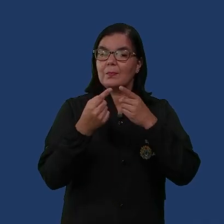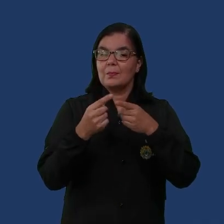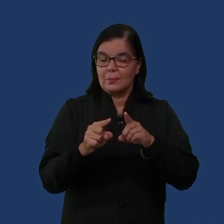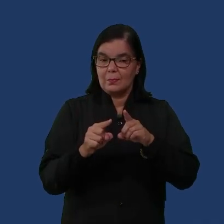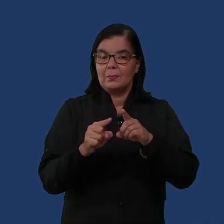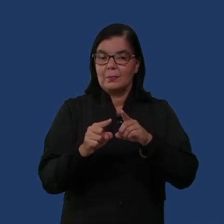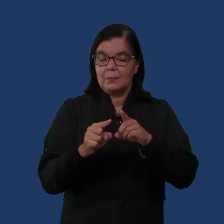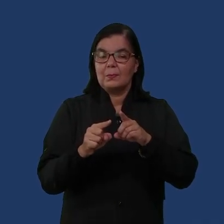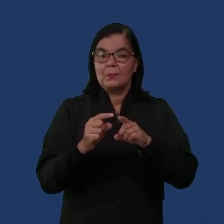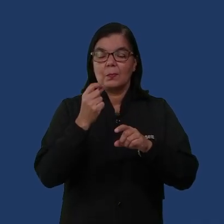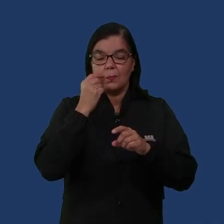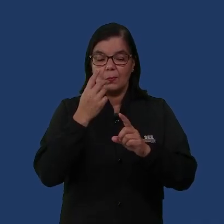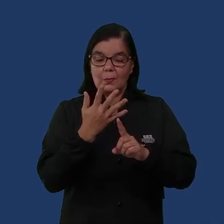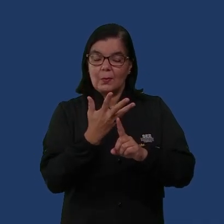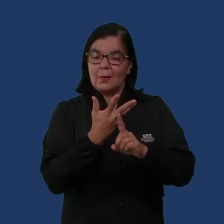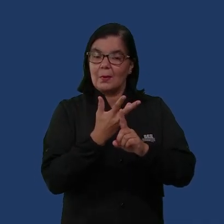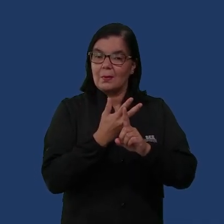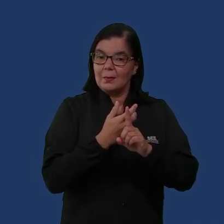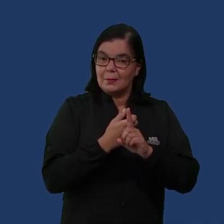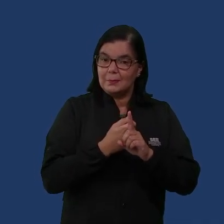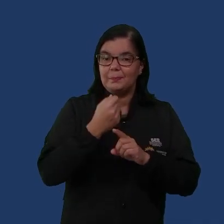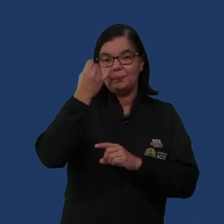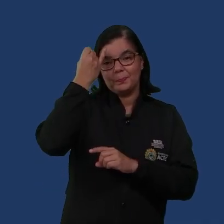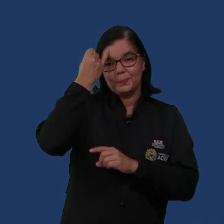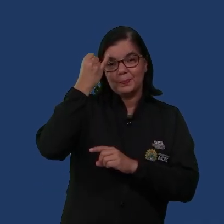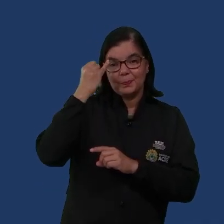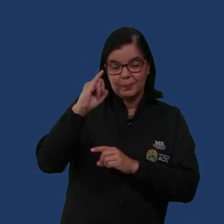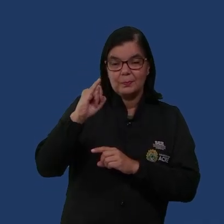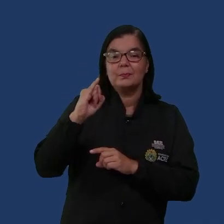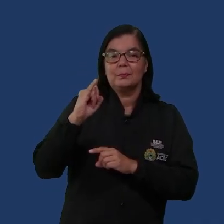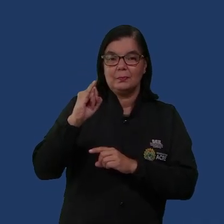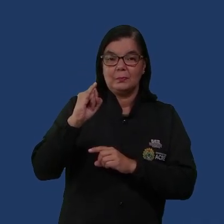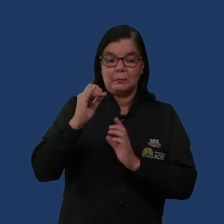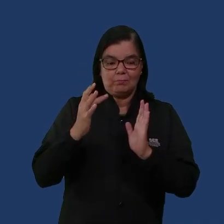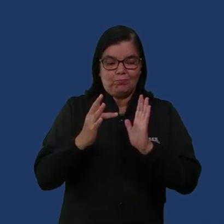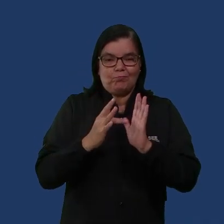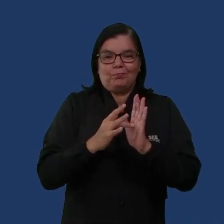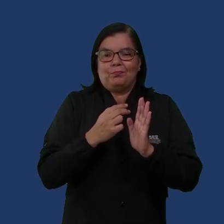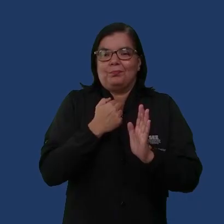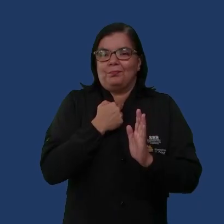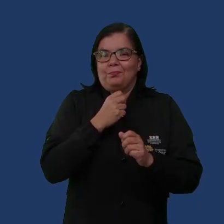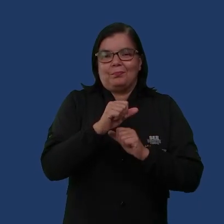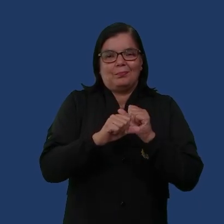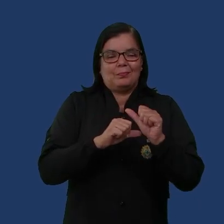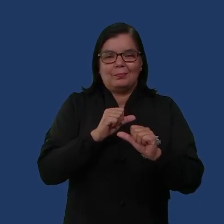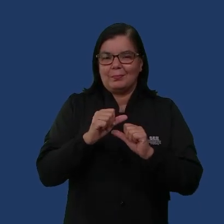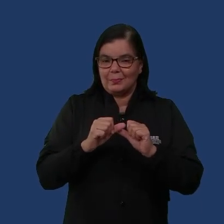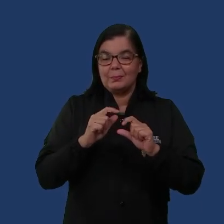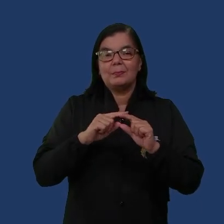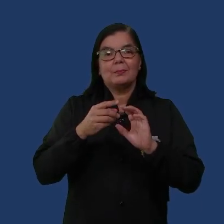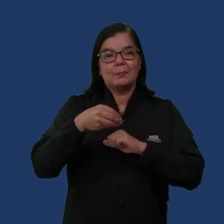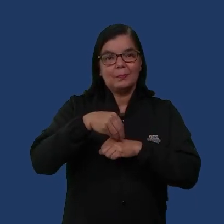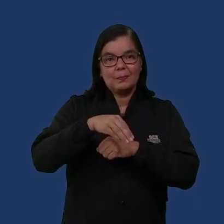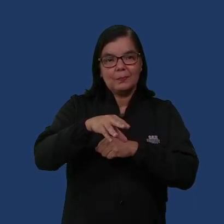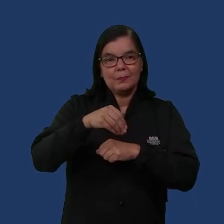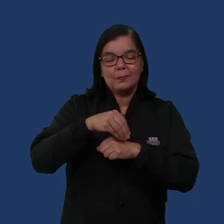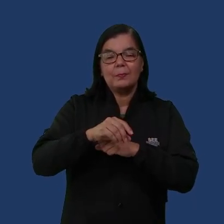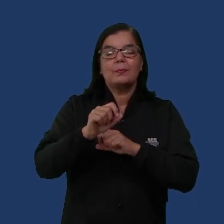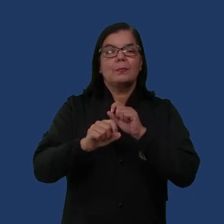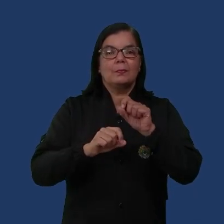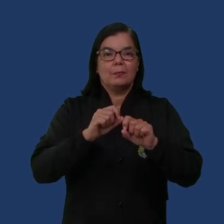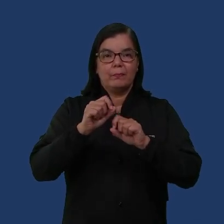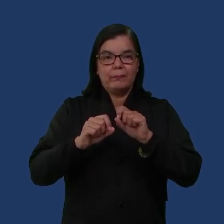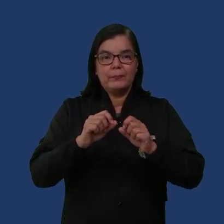ao culto da arte clássica e à ideia de obra-prima intocável. Então, ele quis passar uma